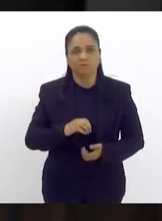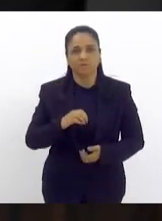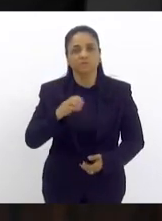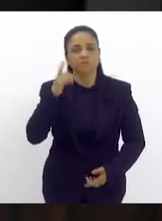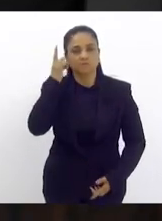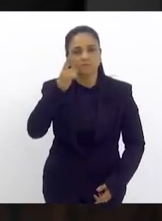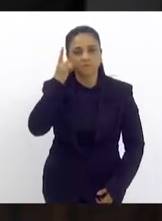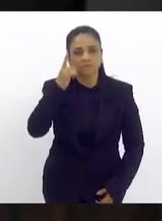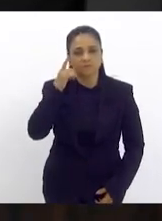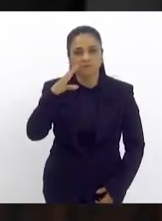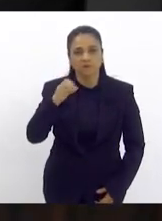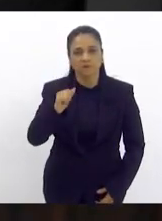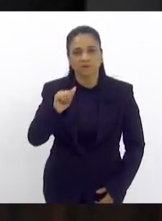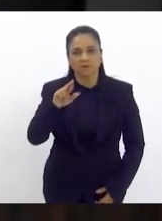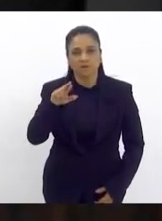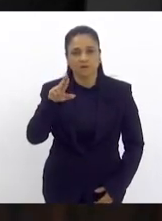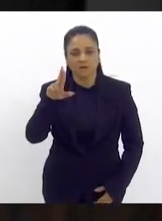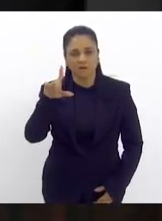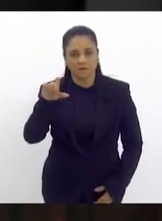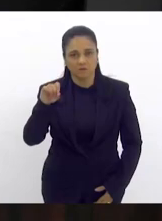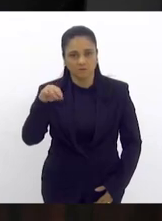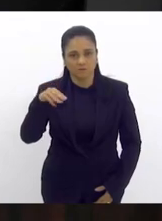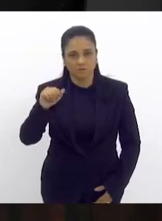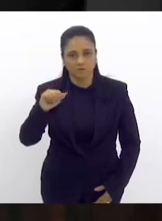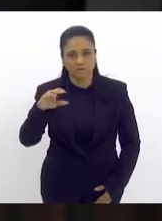deputado Carlos Macedo